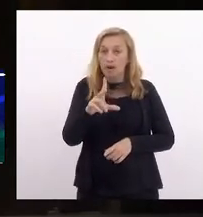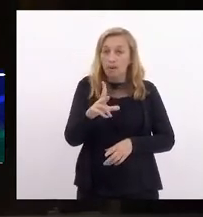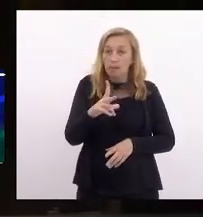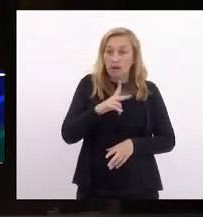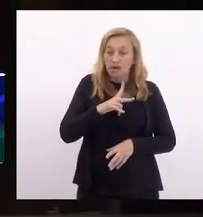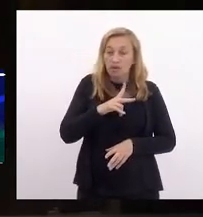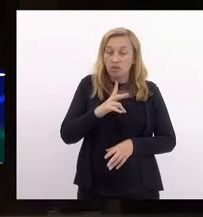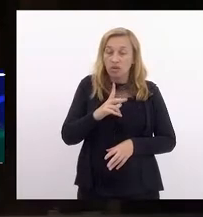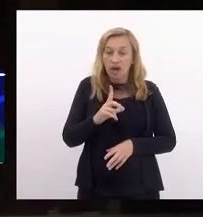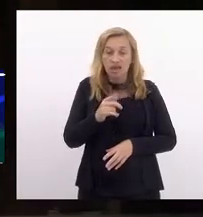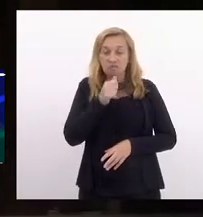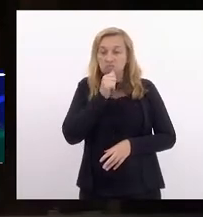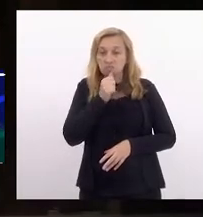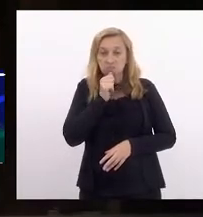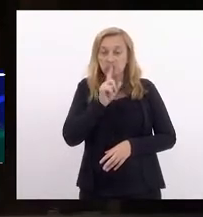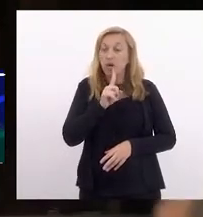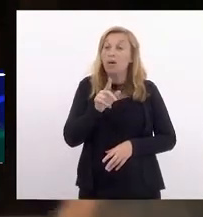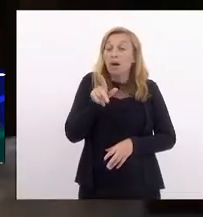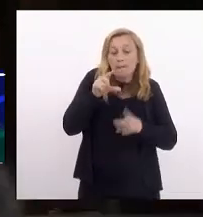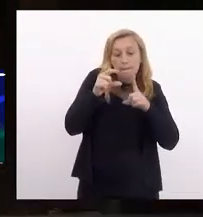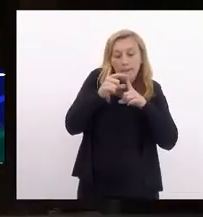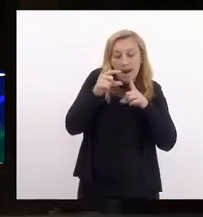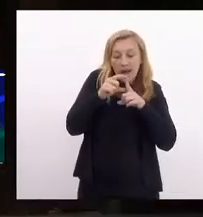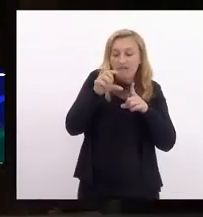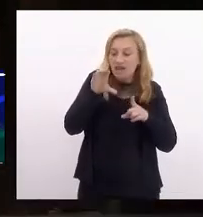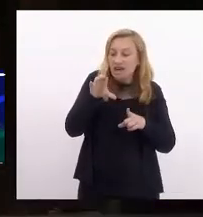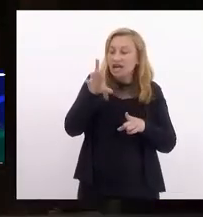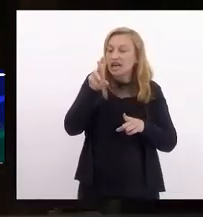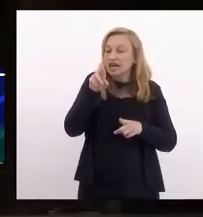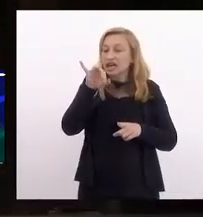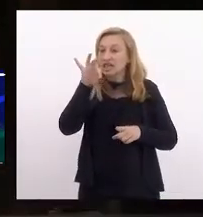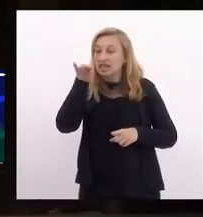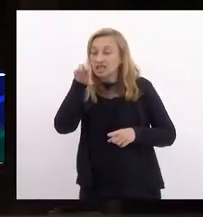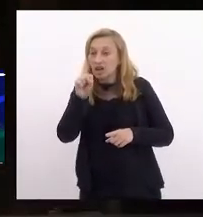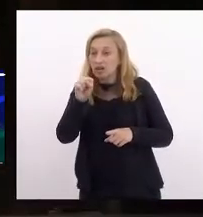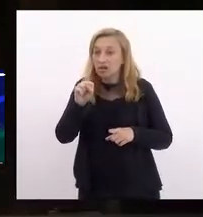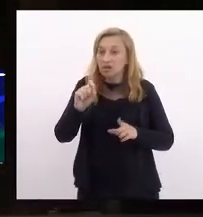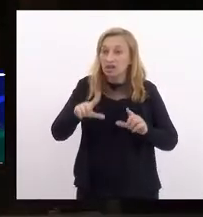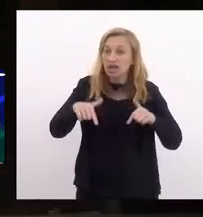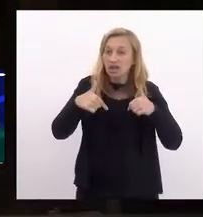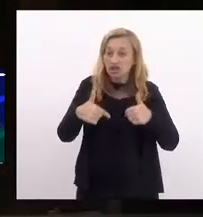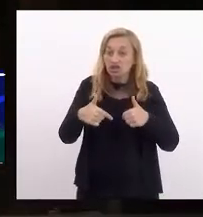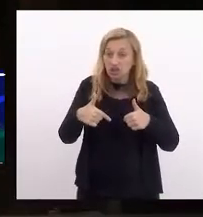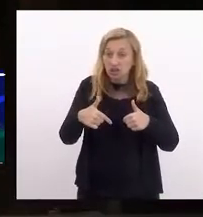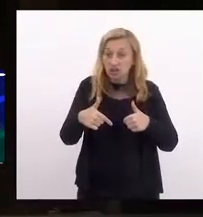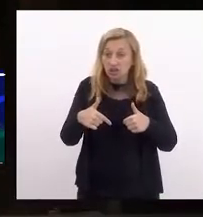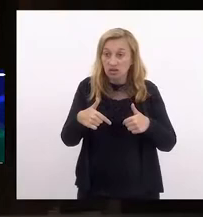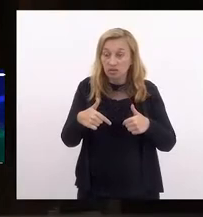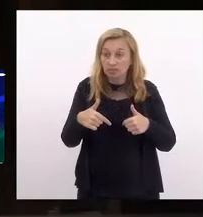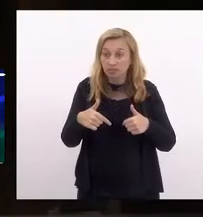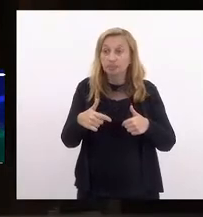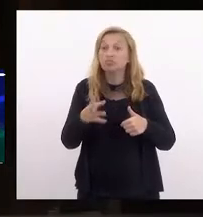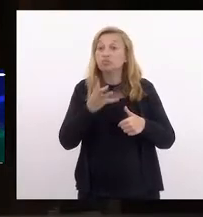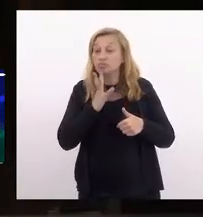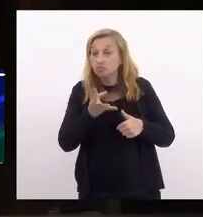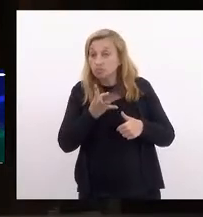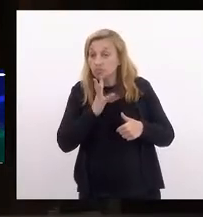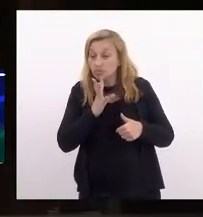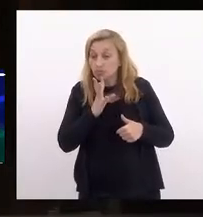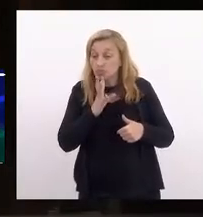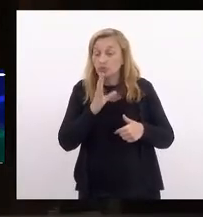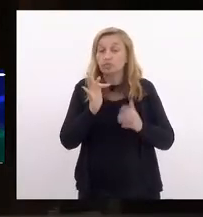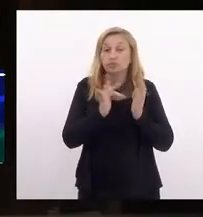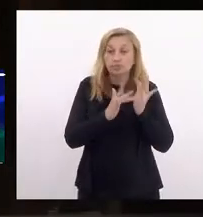ninguém a palavra Cristão ela tem que ser aplicada àqueles que a reconhecem